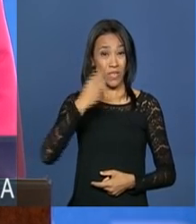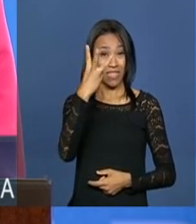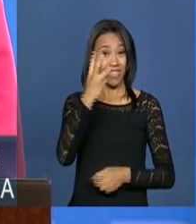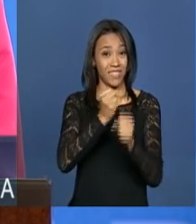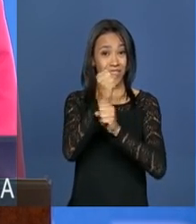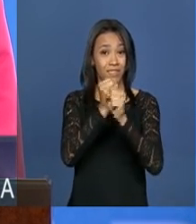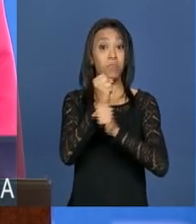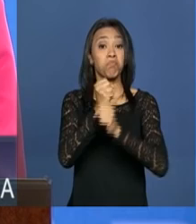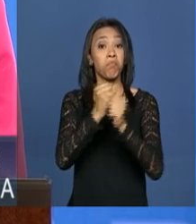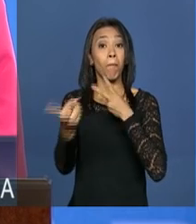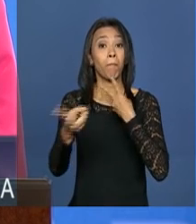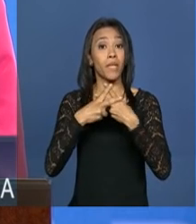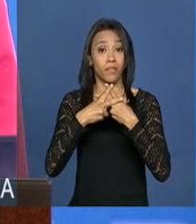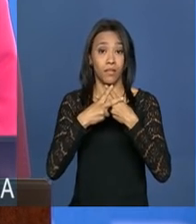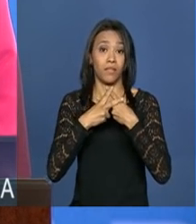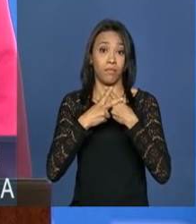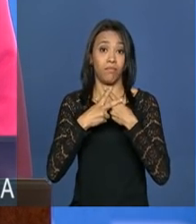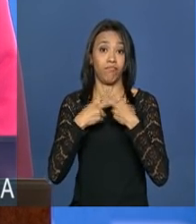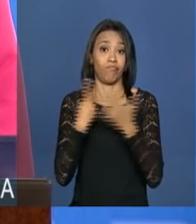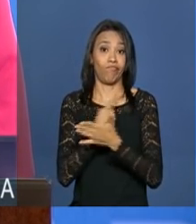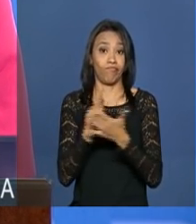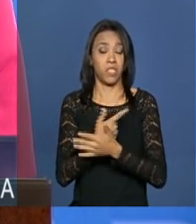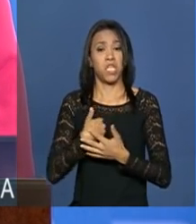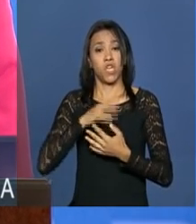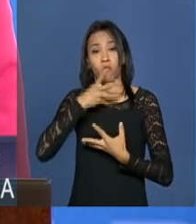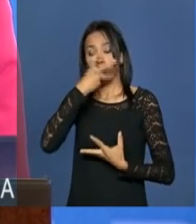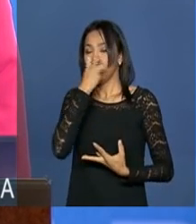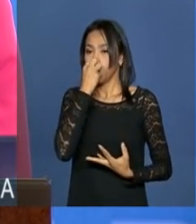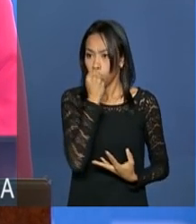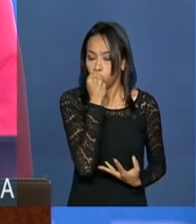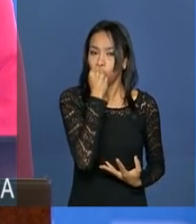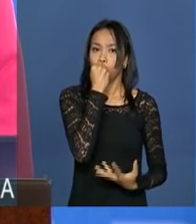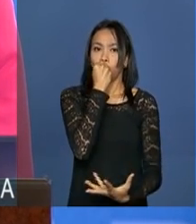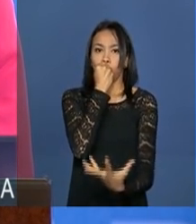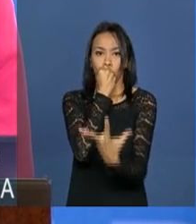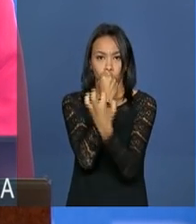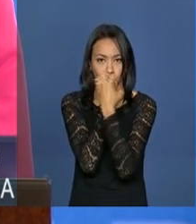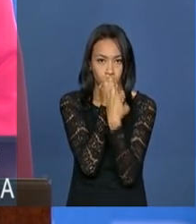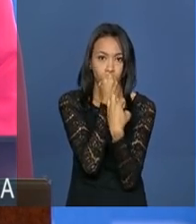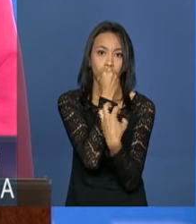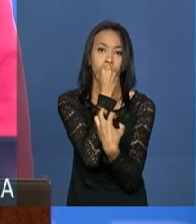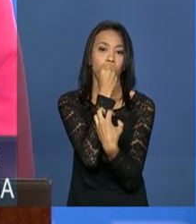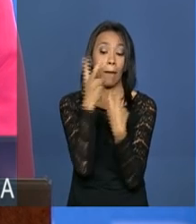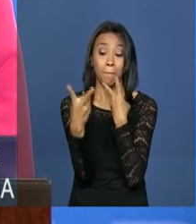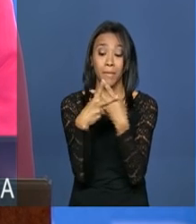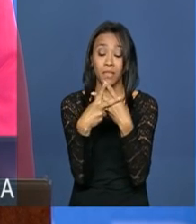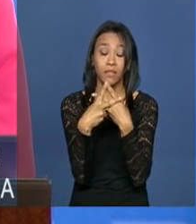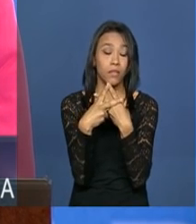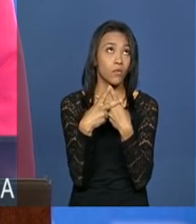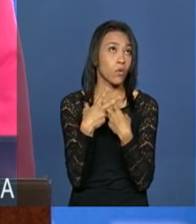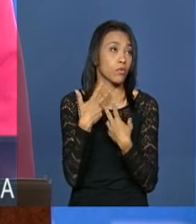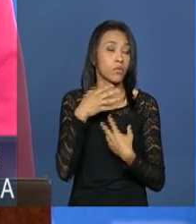anos presa ilegalmente, fui torturada. A prisão sempre é uma forma